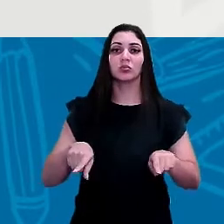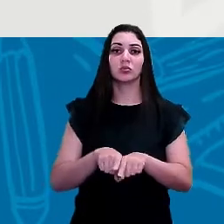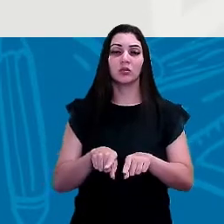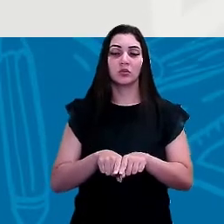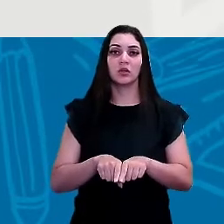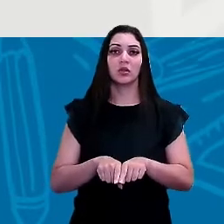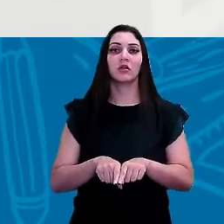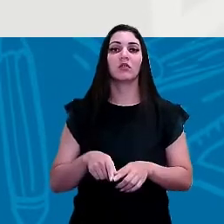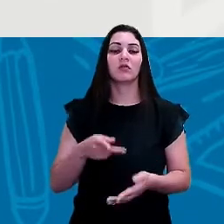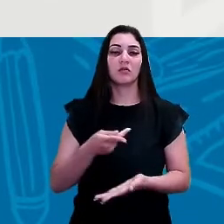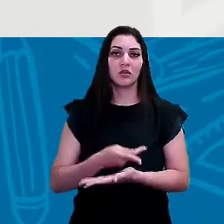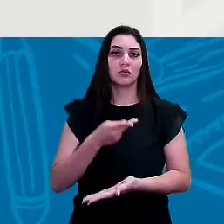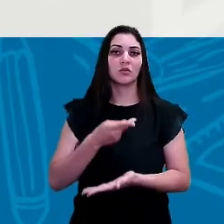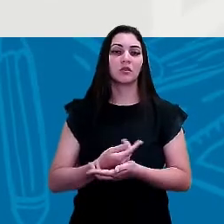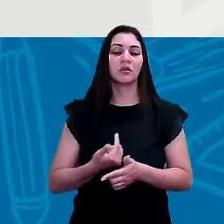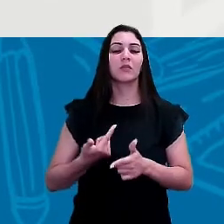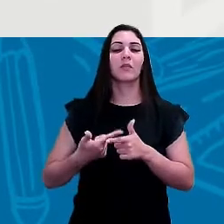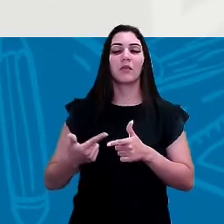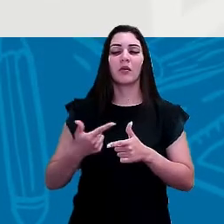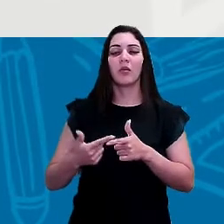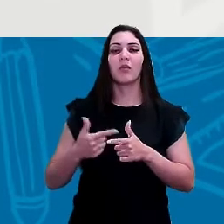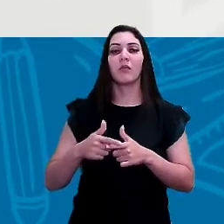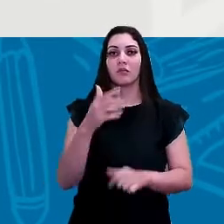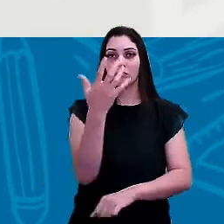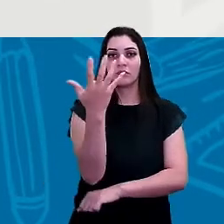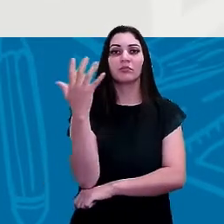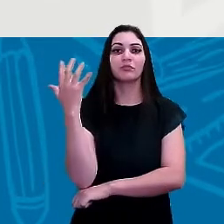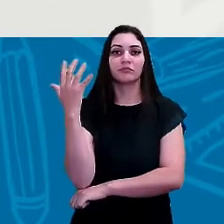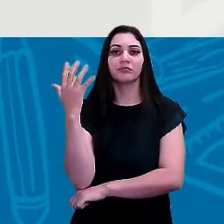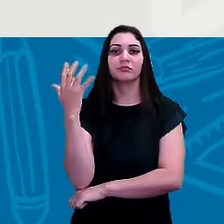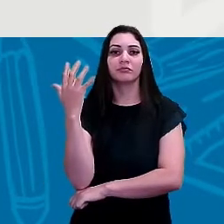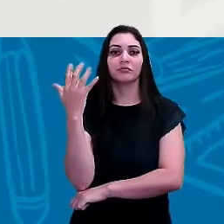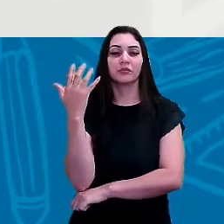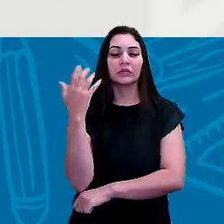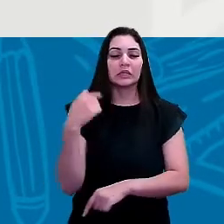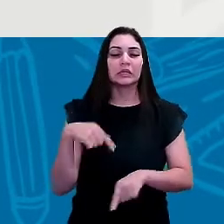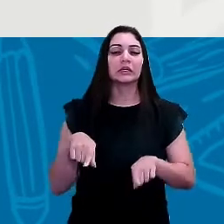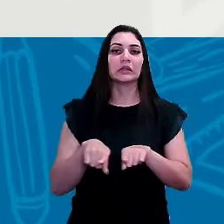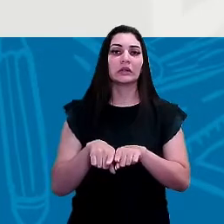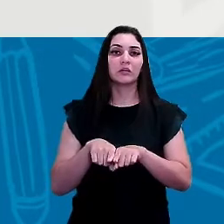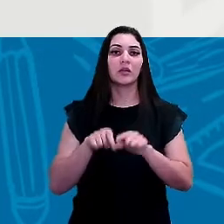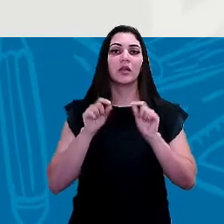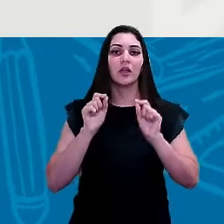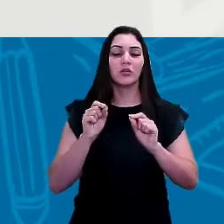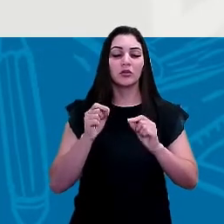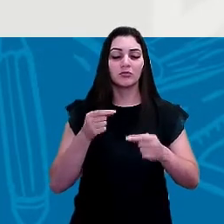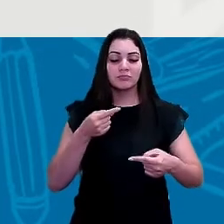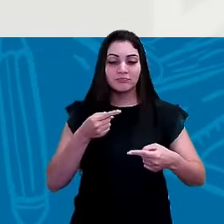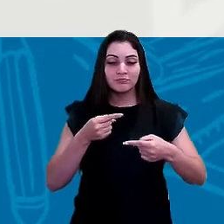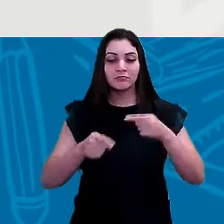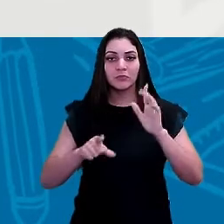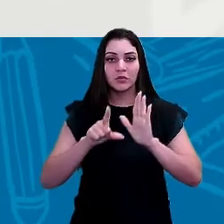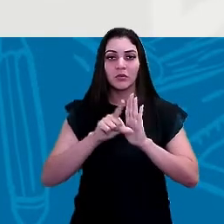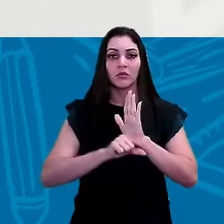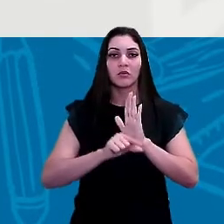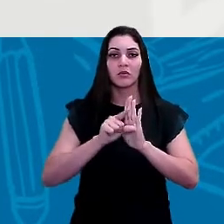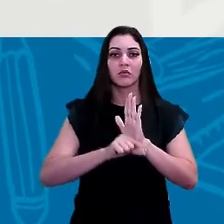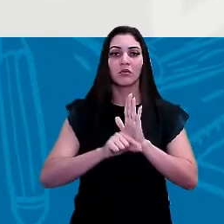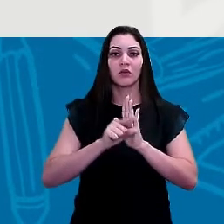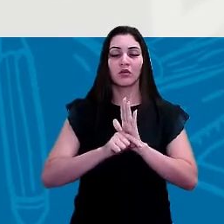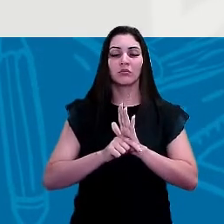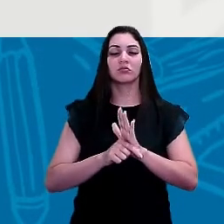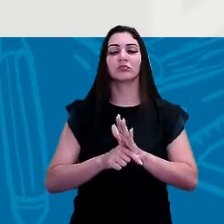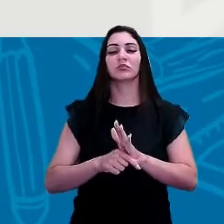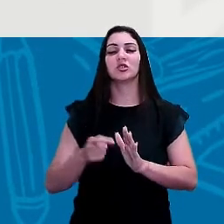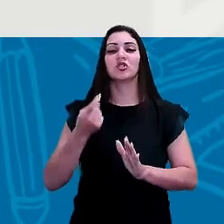vai ocasionar um problema ambiental, né, e que se combate realmente com a redução da emissão desses poluentes na